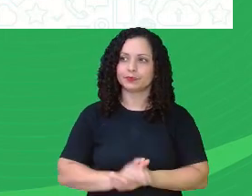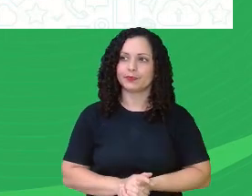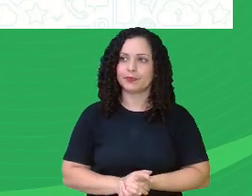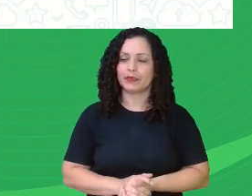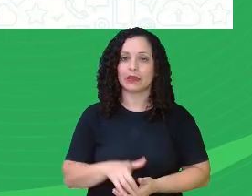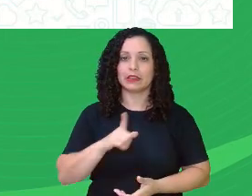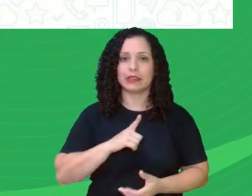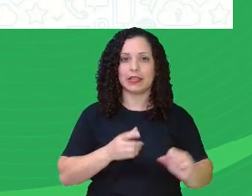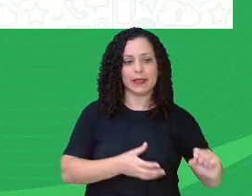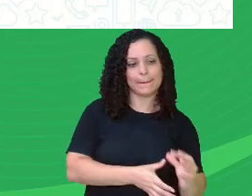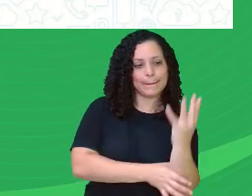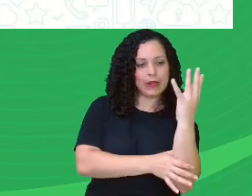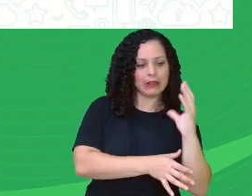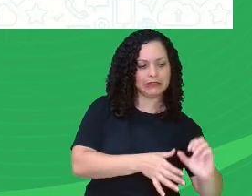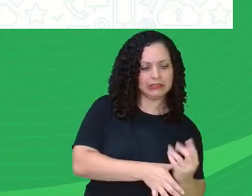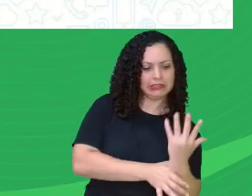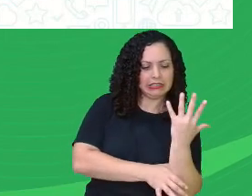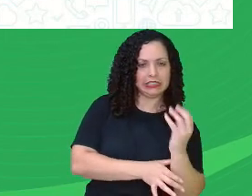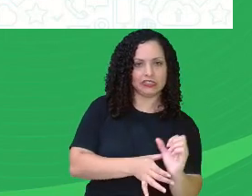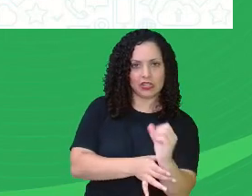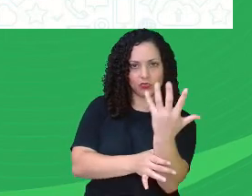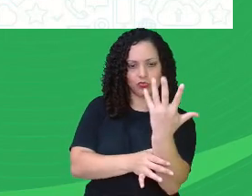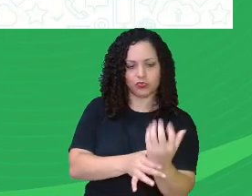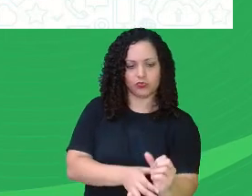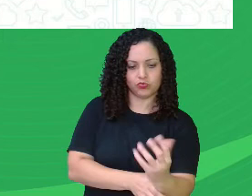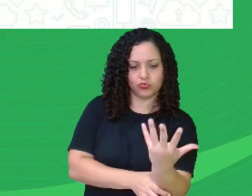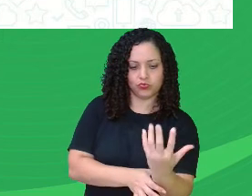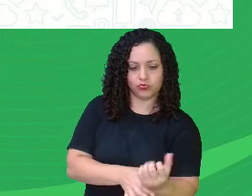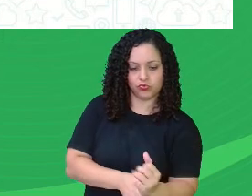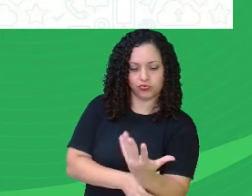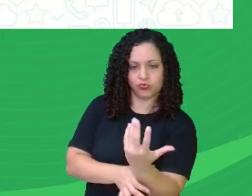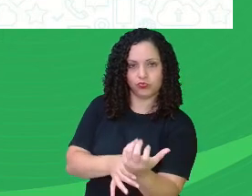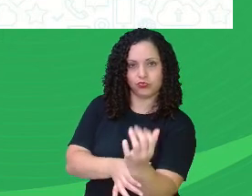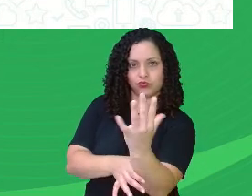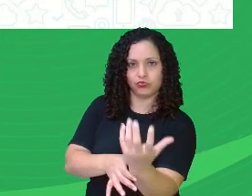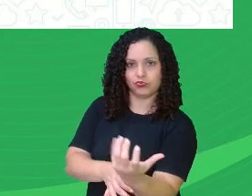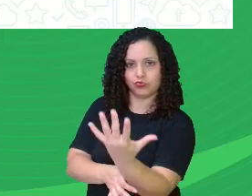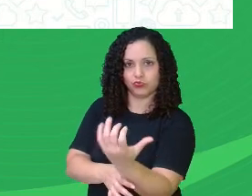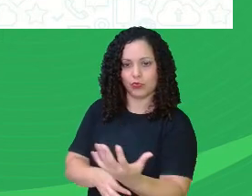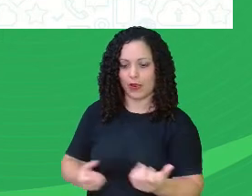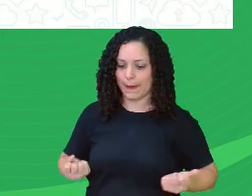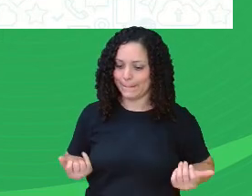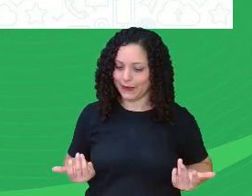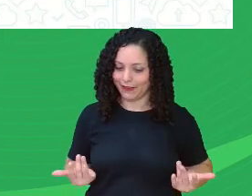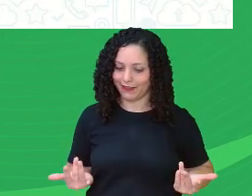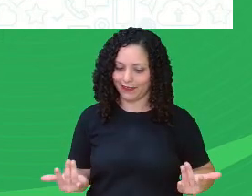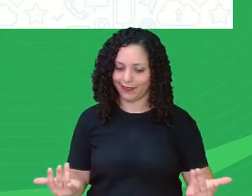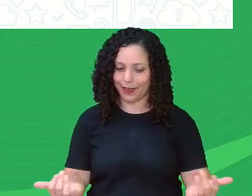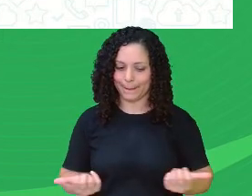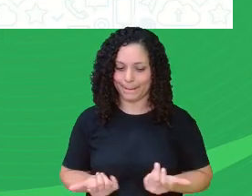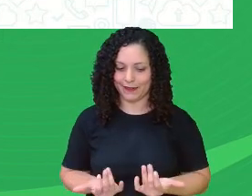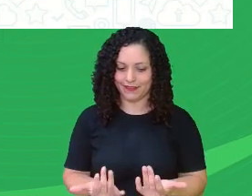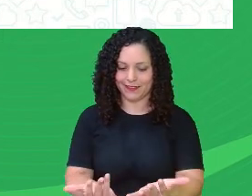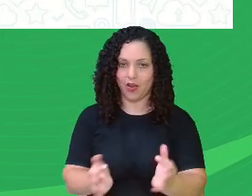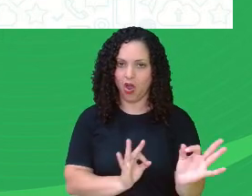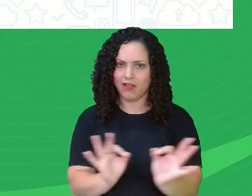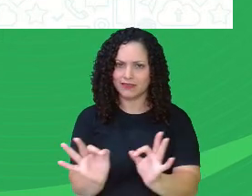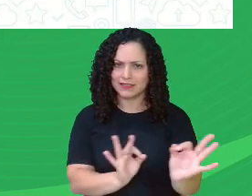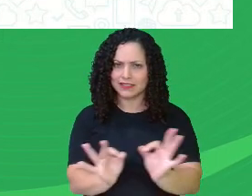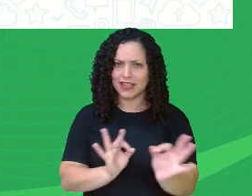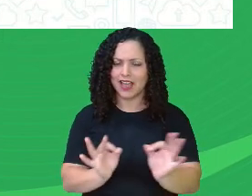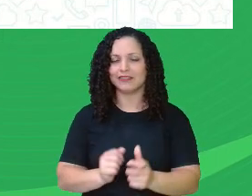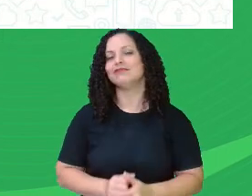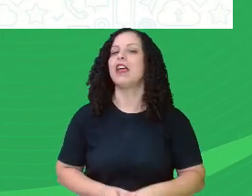terreno lá, tua mãe quer botar aquelas plantinhas lá. Olha aí, ó. Usa a aula de matemática para ficar bem organizadinho. Mamãe, bota a planta só